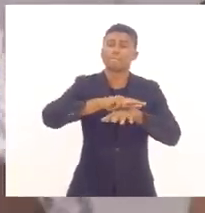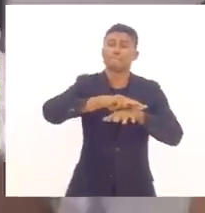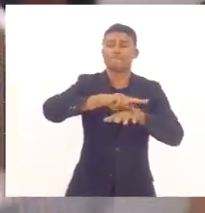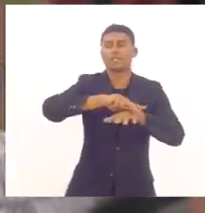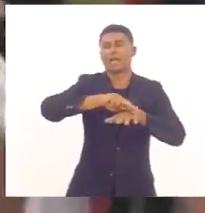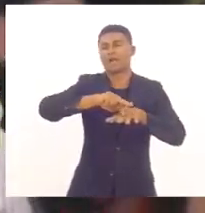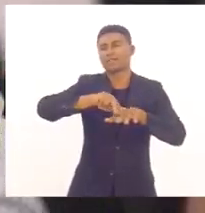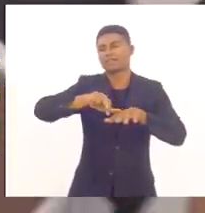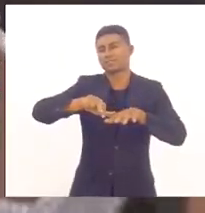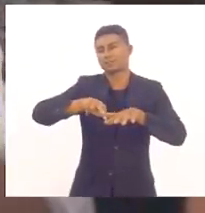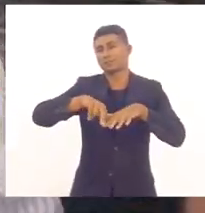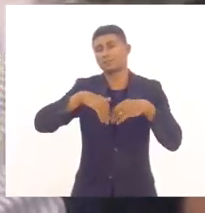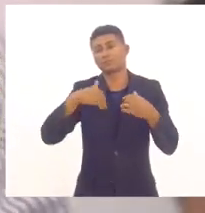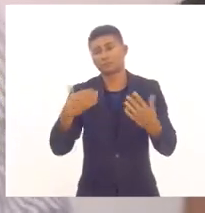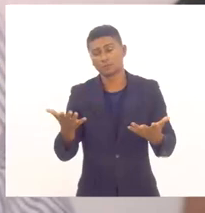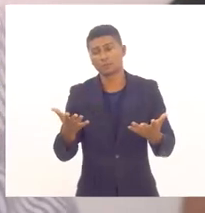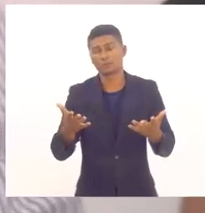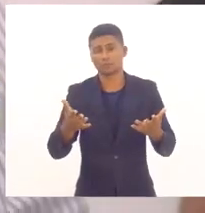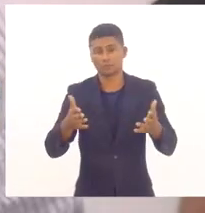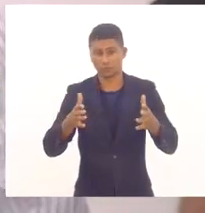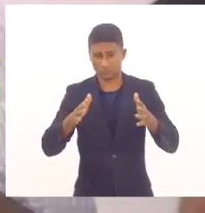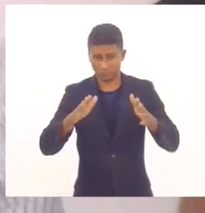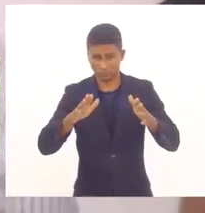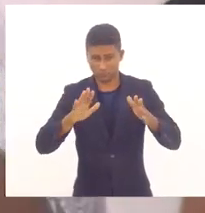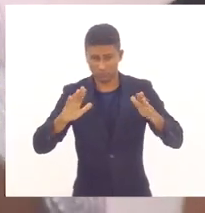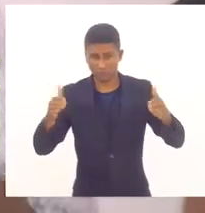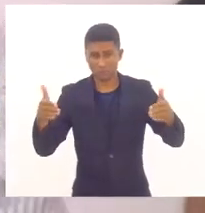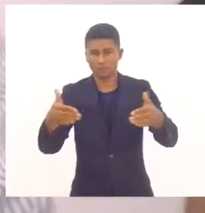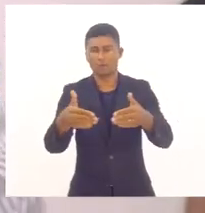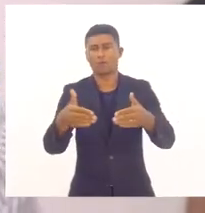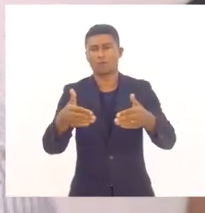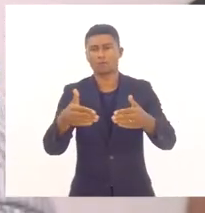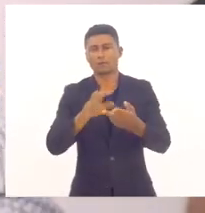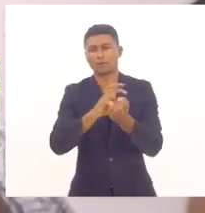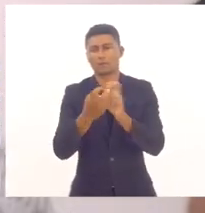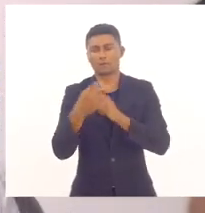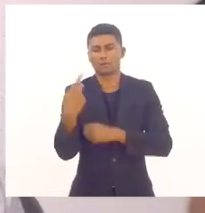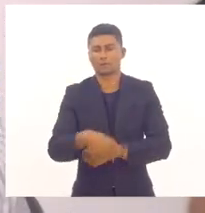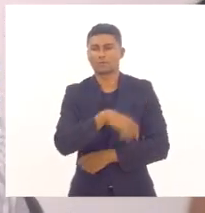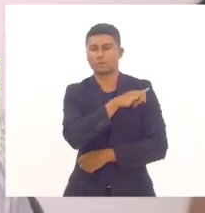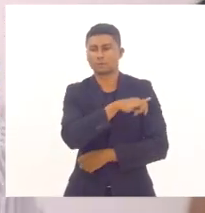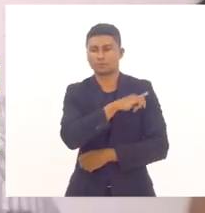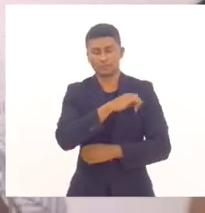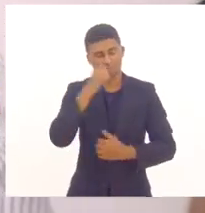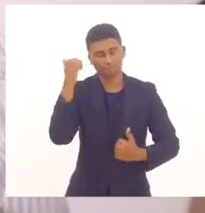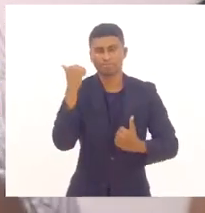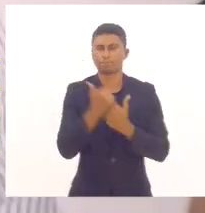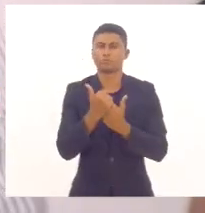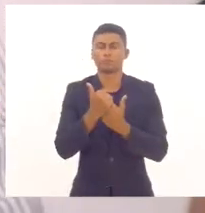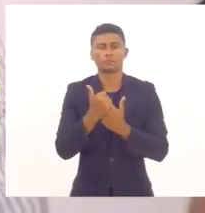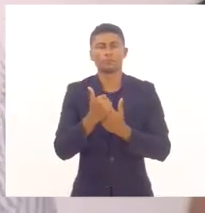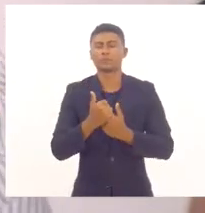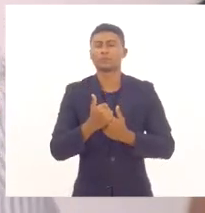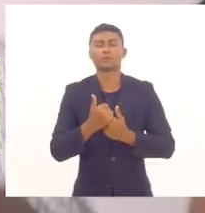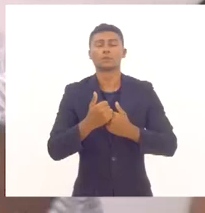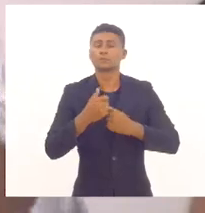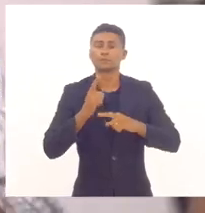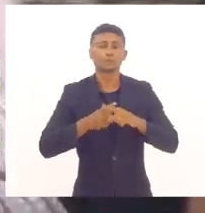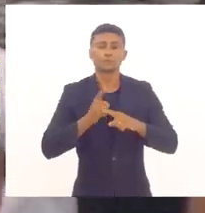é isso que o movimento do Fórum da Capoeira do Rio de Janeiro está defendendo. A